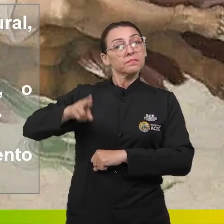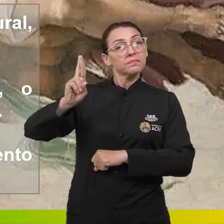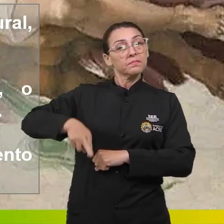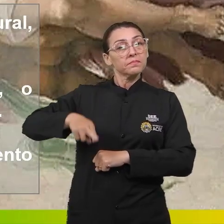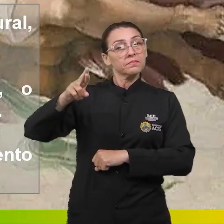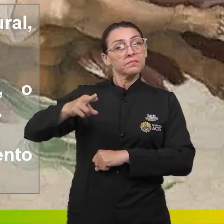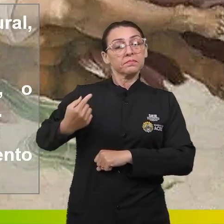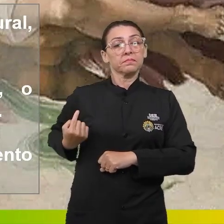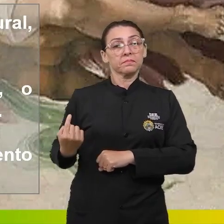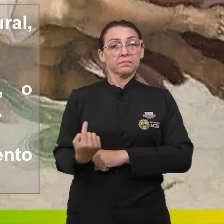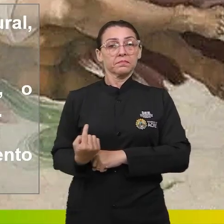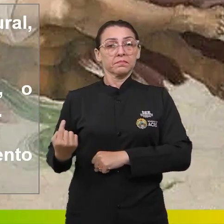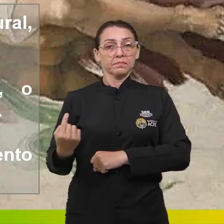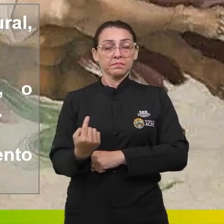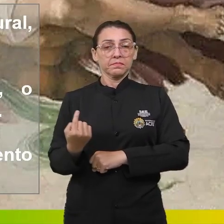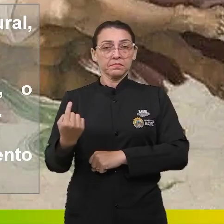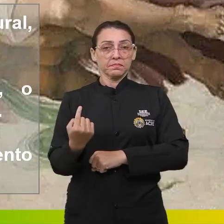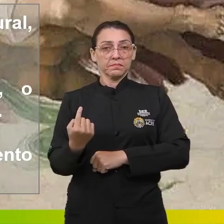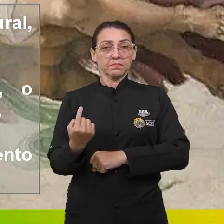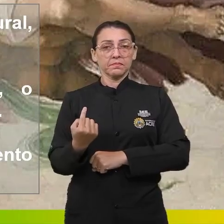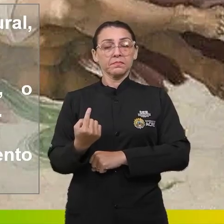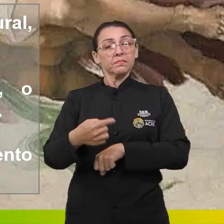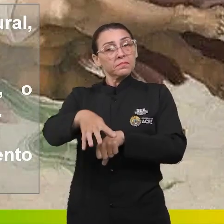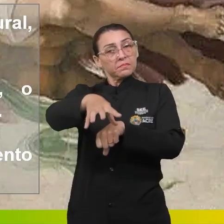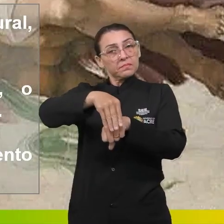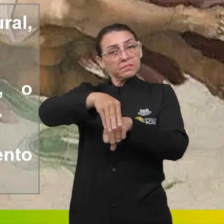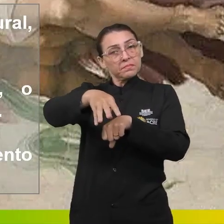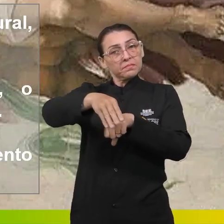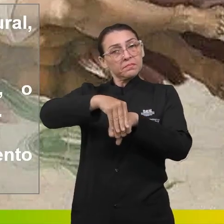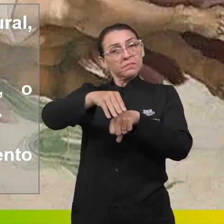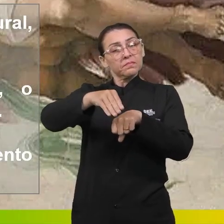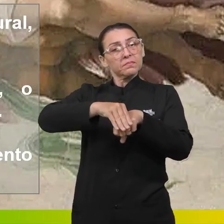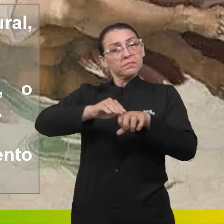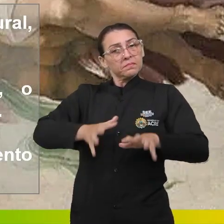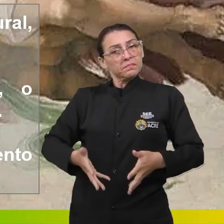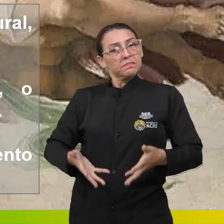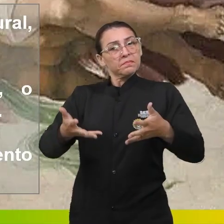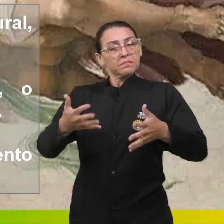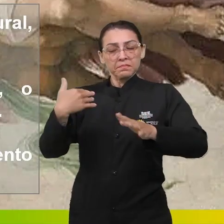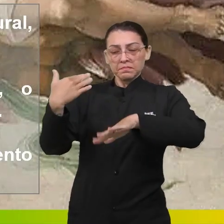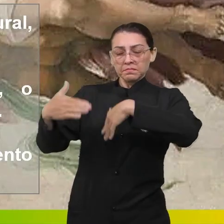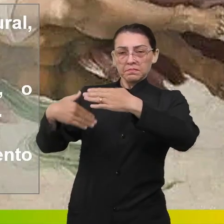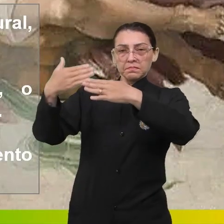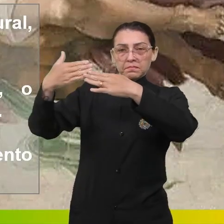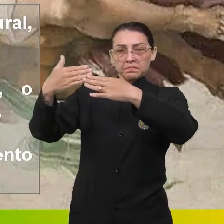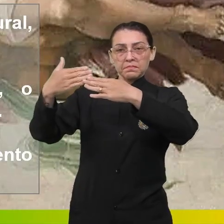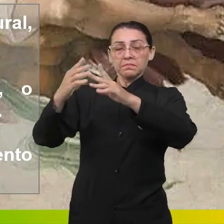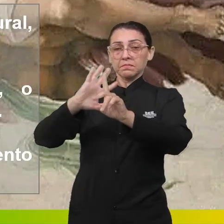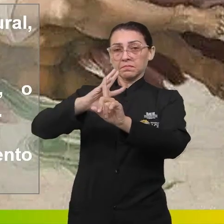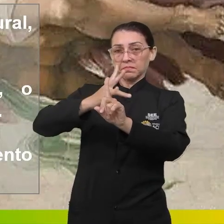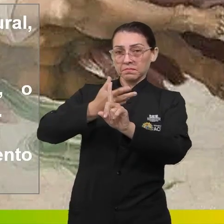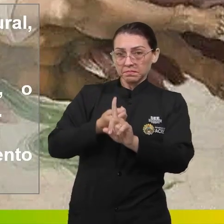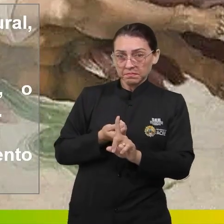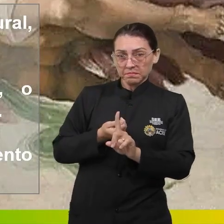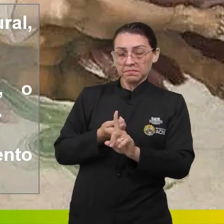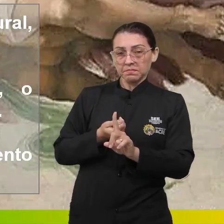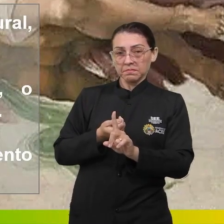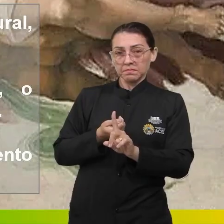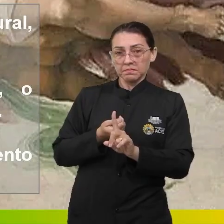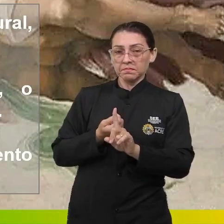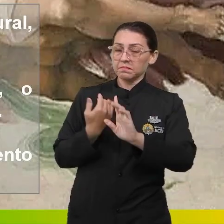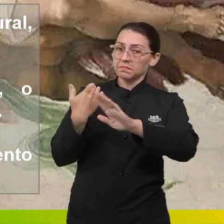do individualismo e do conhecimento que vai impulsionar o desenvolvimento das artes,